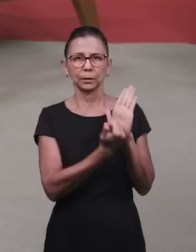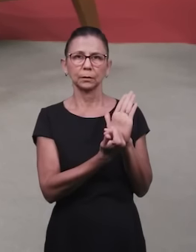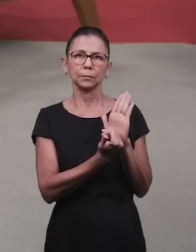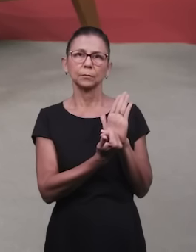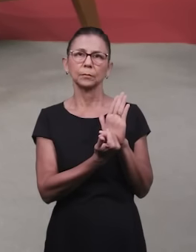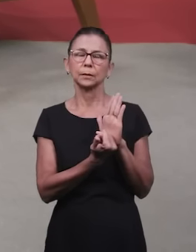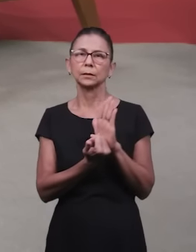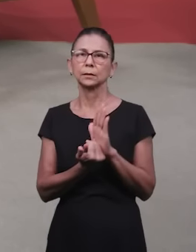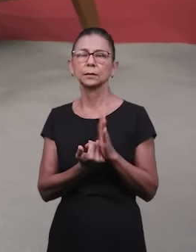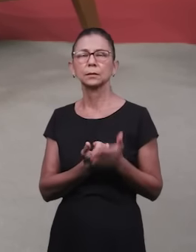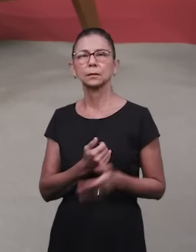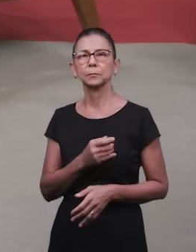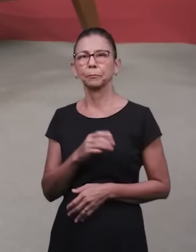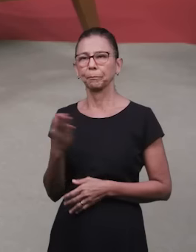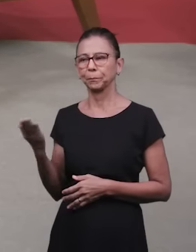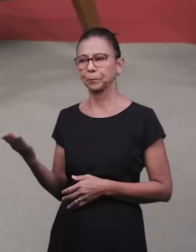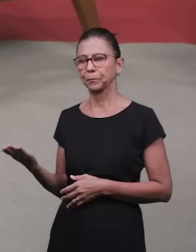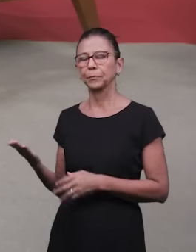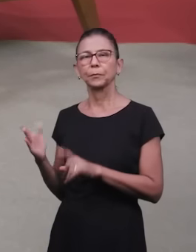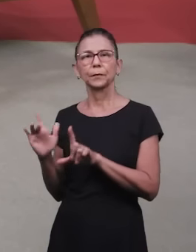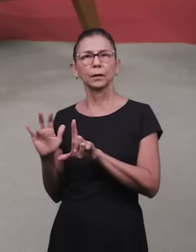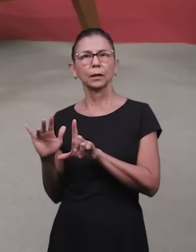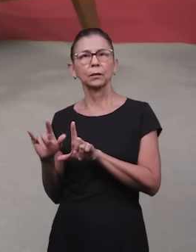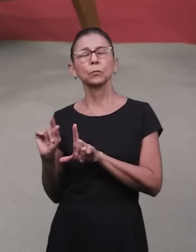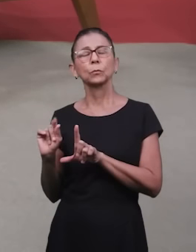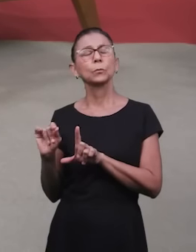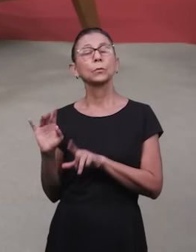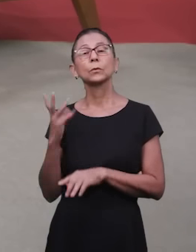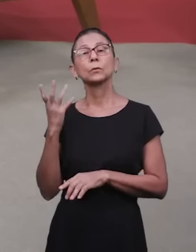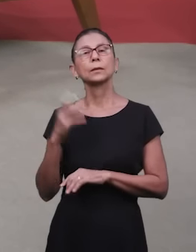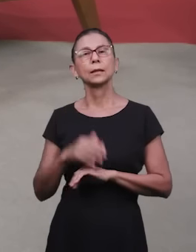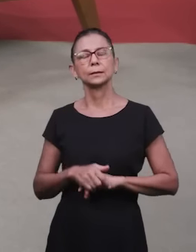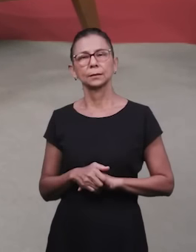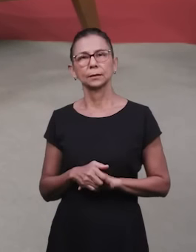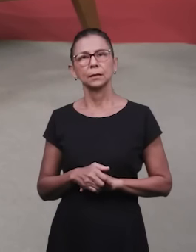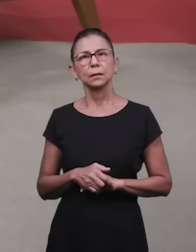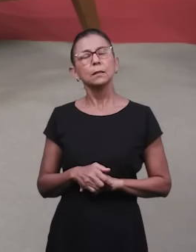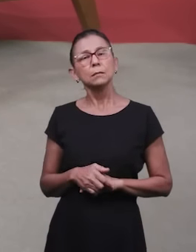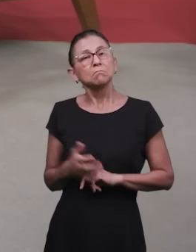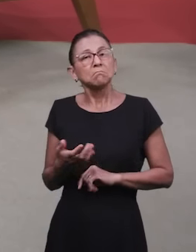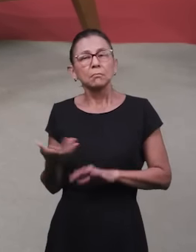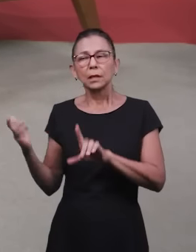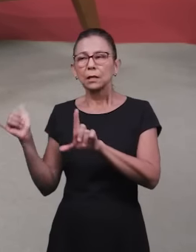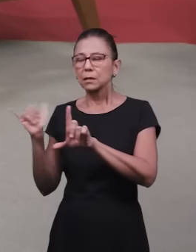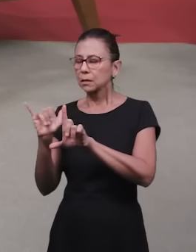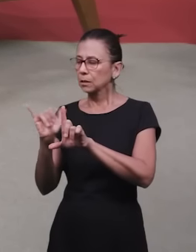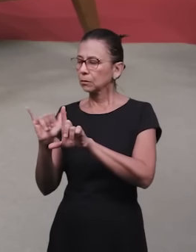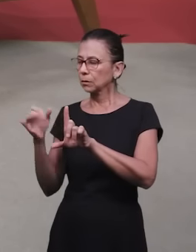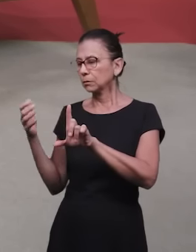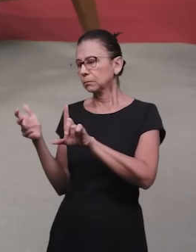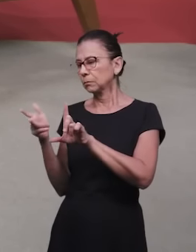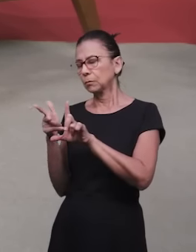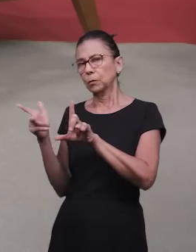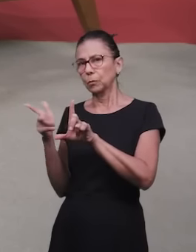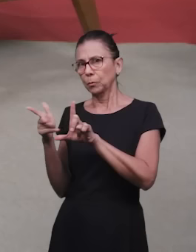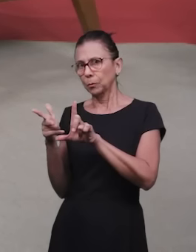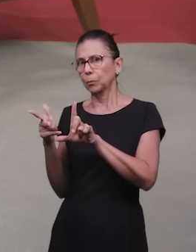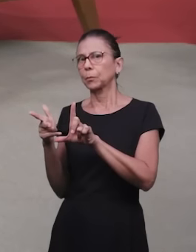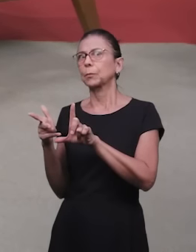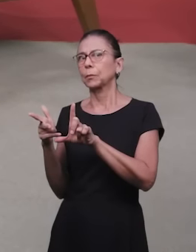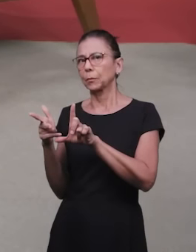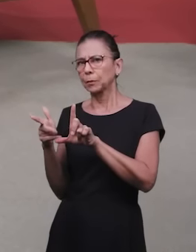fala sobre esse QR Code que está aparecendo aí na tela. O que que acontece? Se você apontar a câmera do seu celular para ele, esse é um recurso que a gente tem